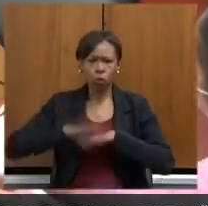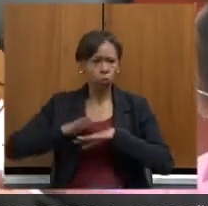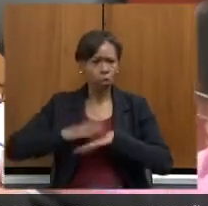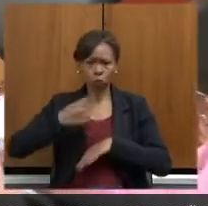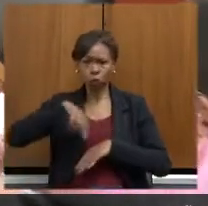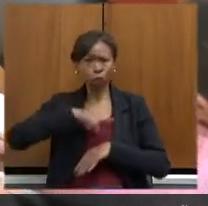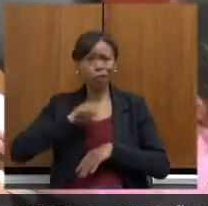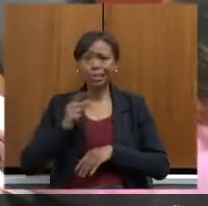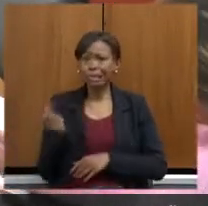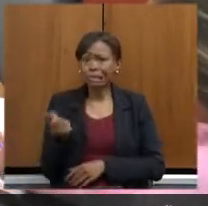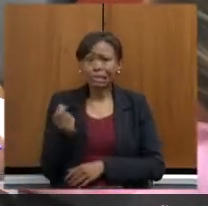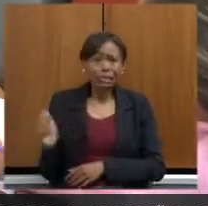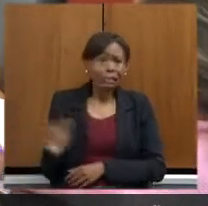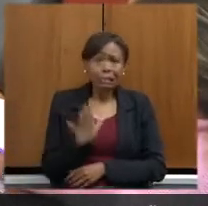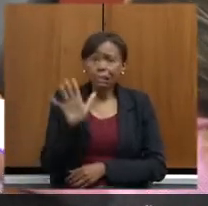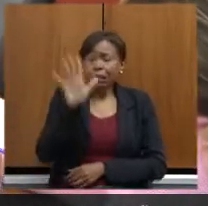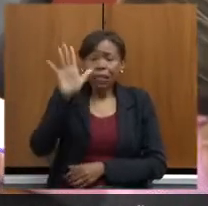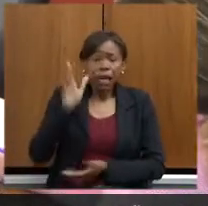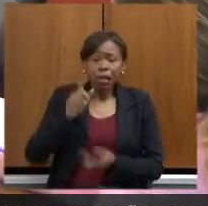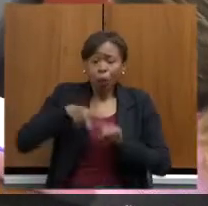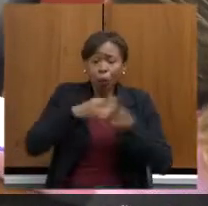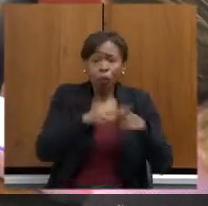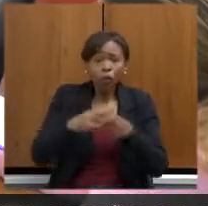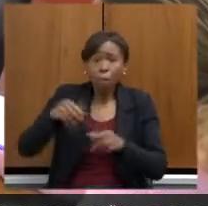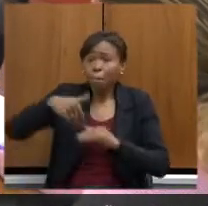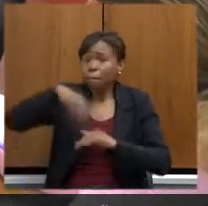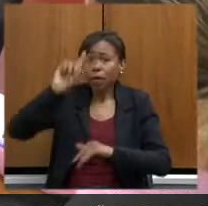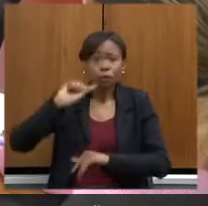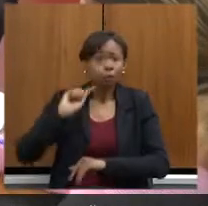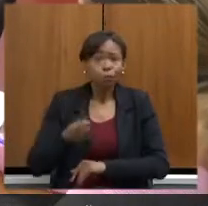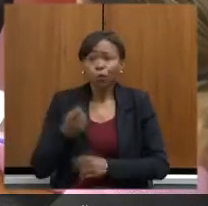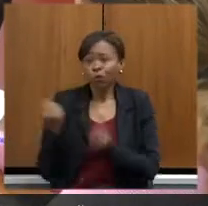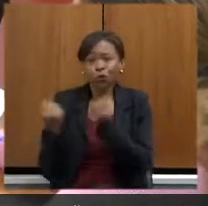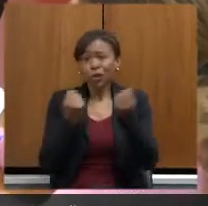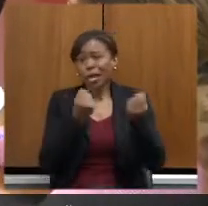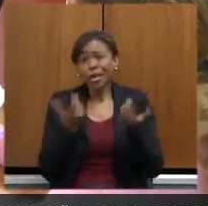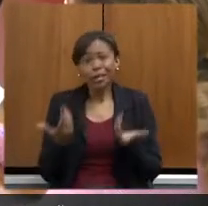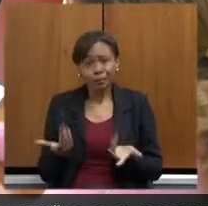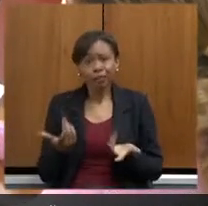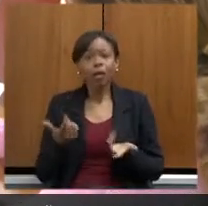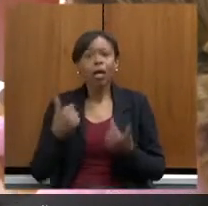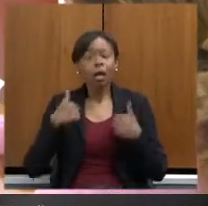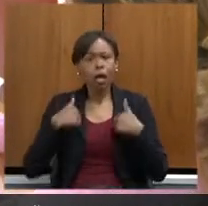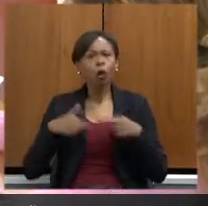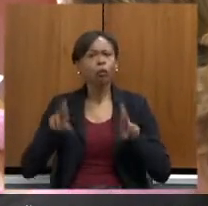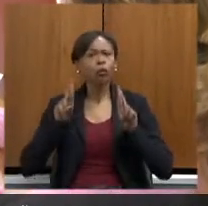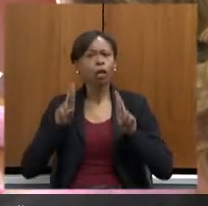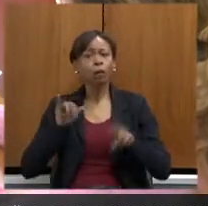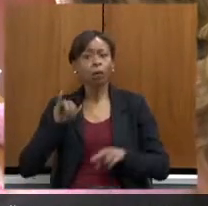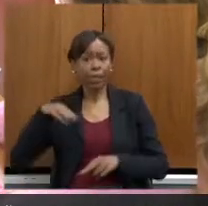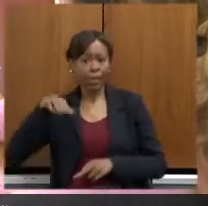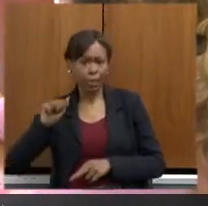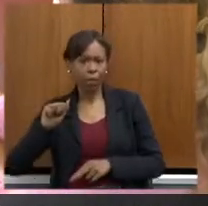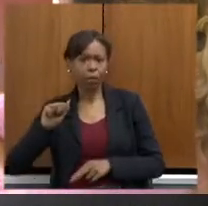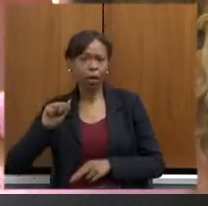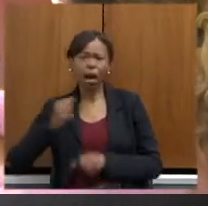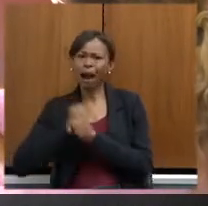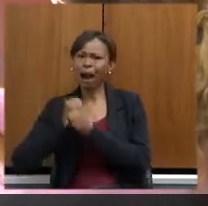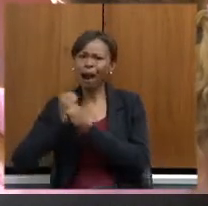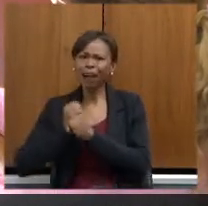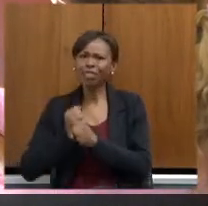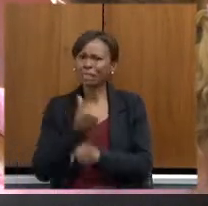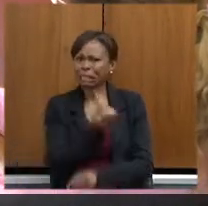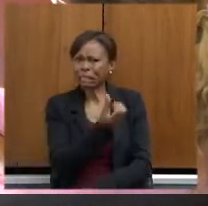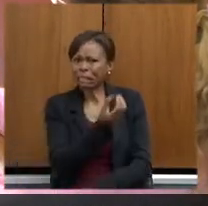que o custo é muito alto de manutenção são mais de mil e tantos veículos que tem Eu dirigi o imã muitos anos 600 700 veículos